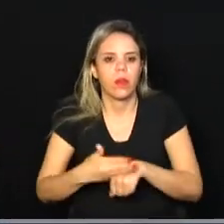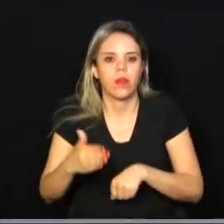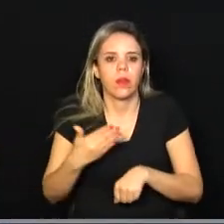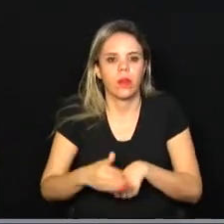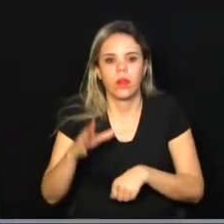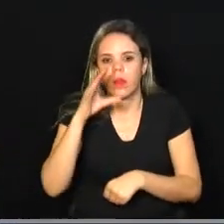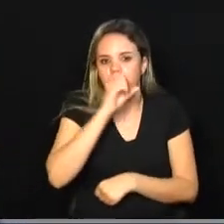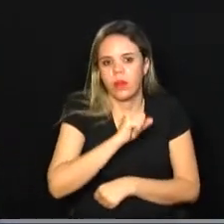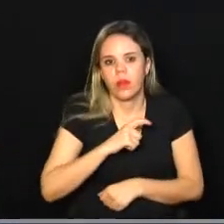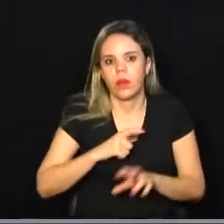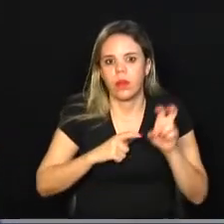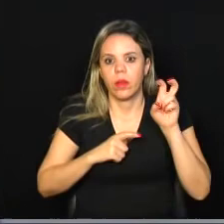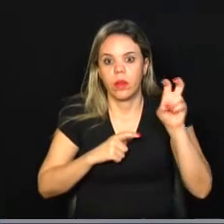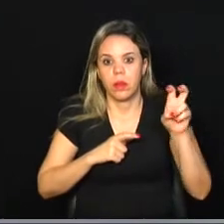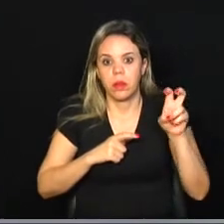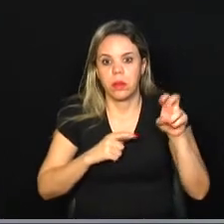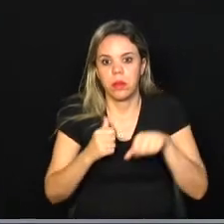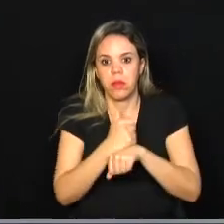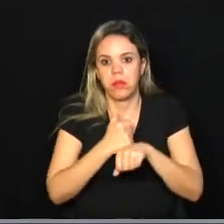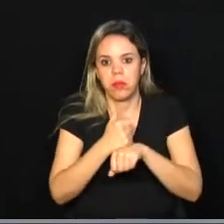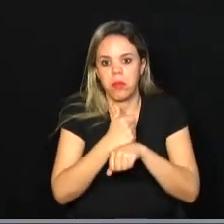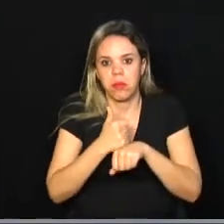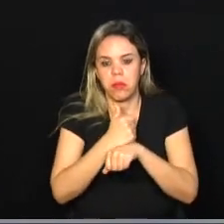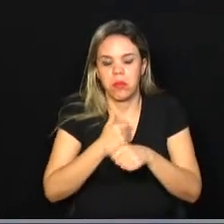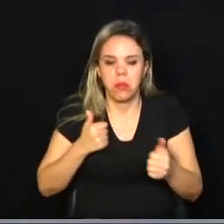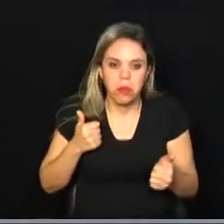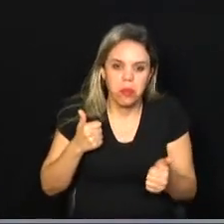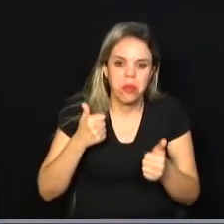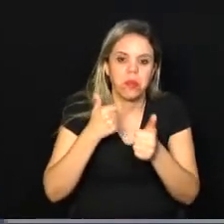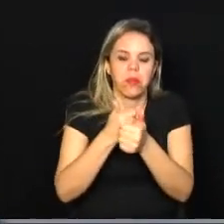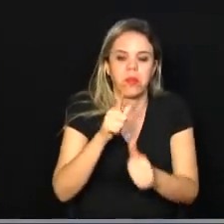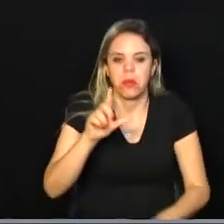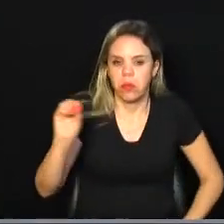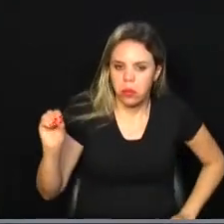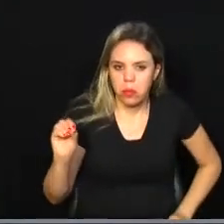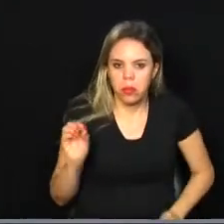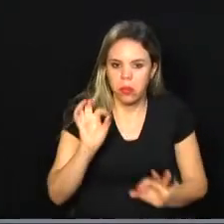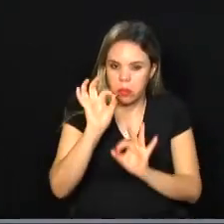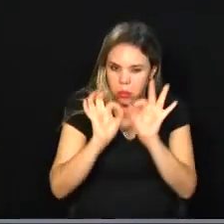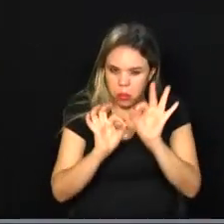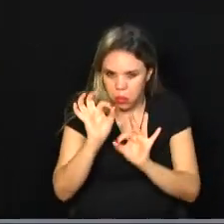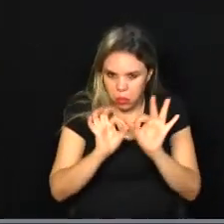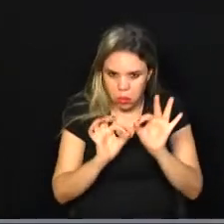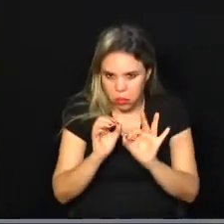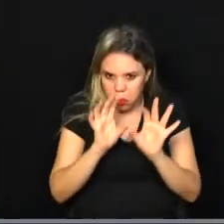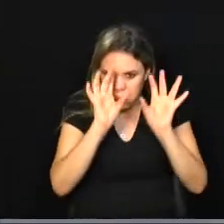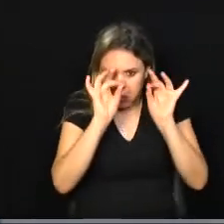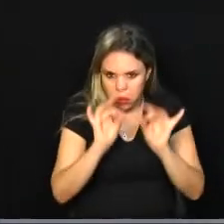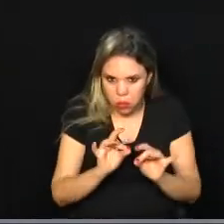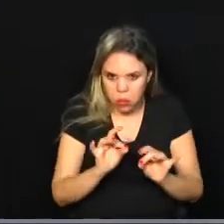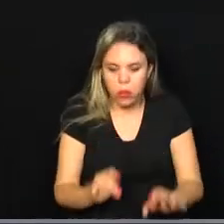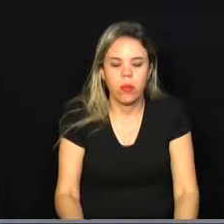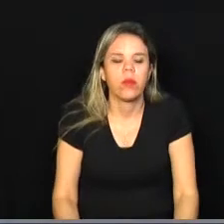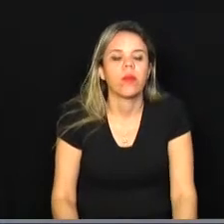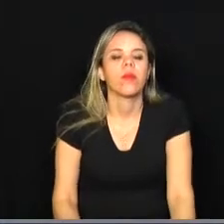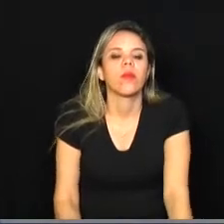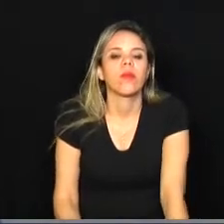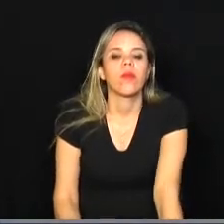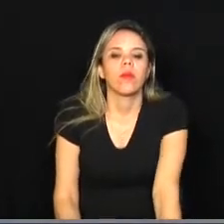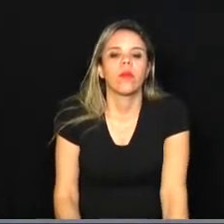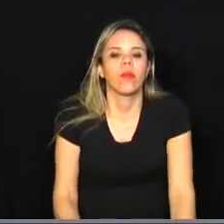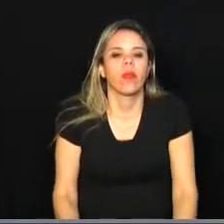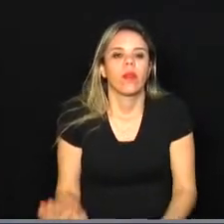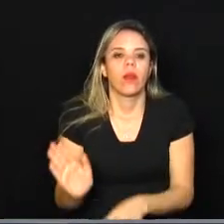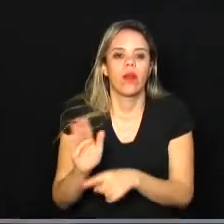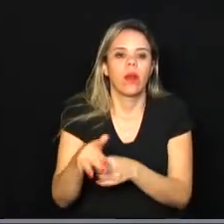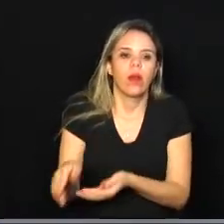sábado, tinham 5 profissionais acompanhando o Léo de Deus para ir ajustando esses detalhes. Já no vôlei,